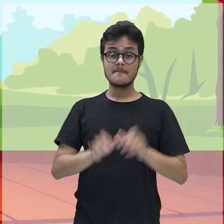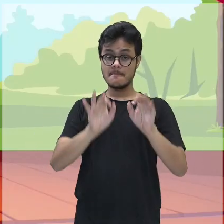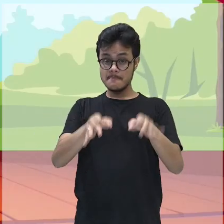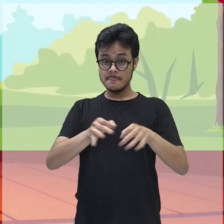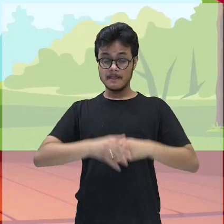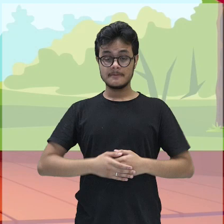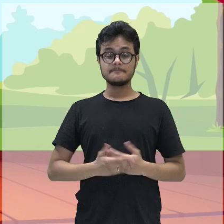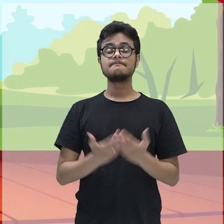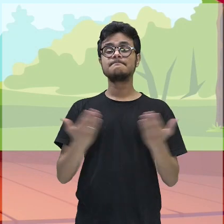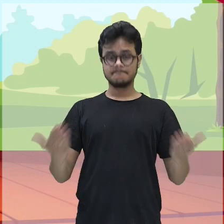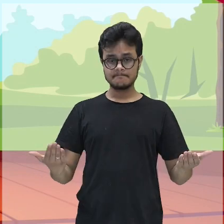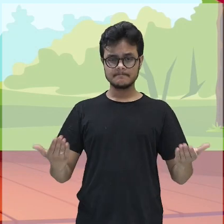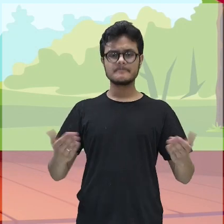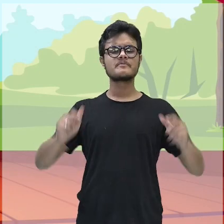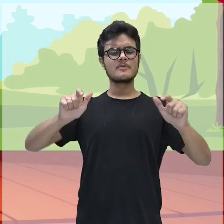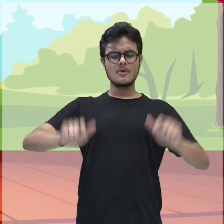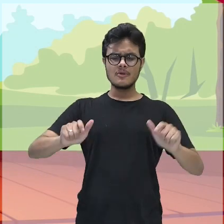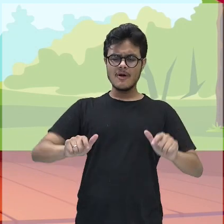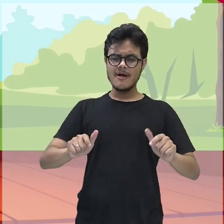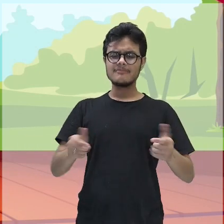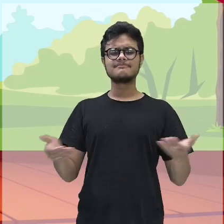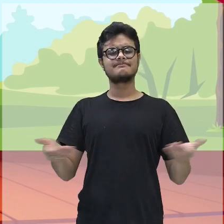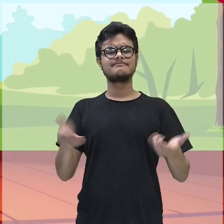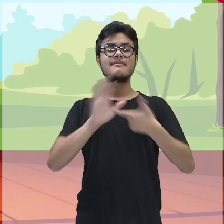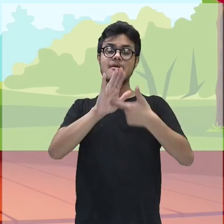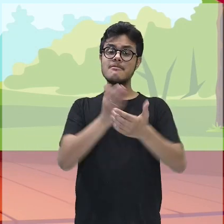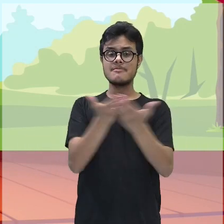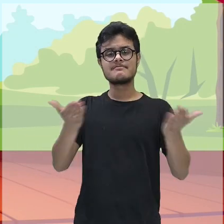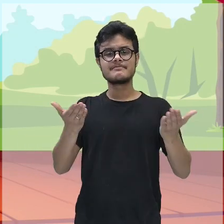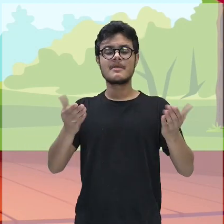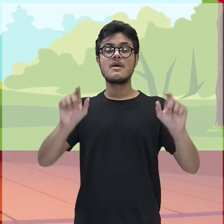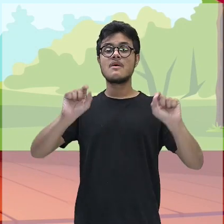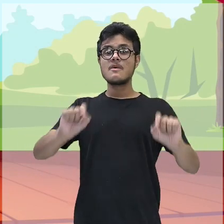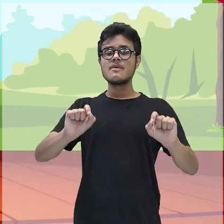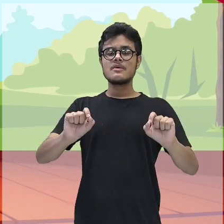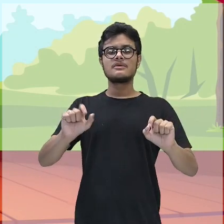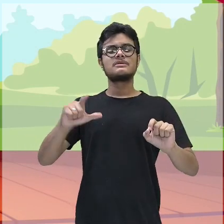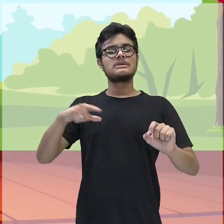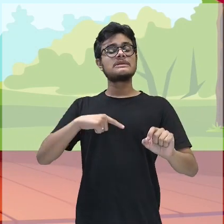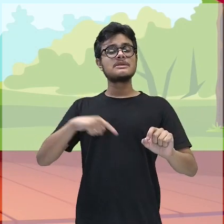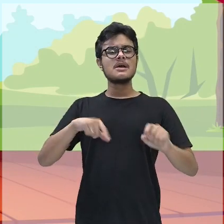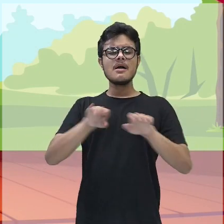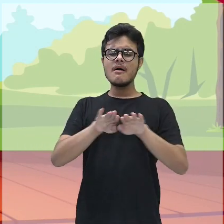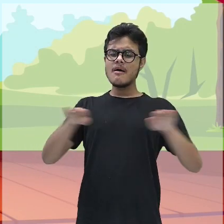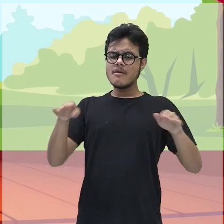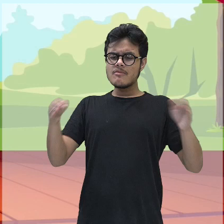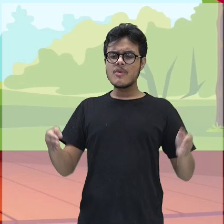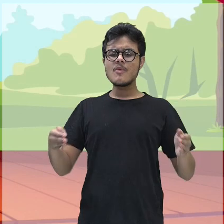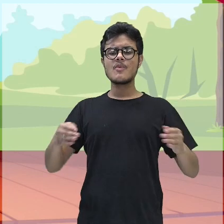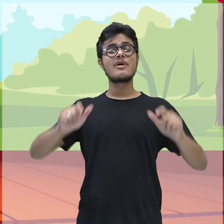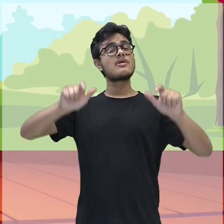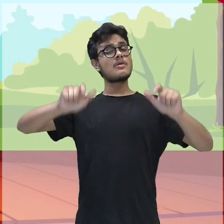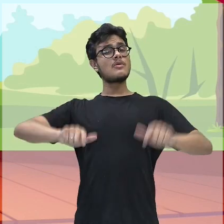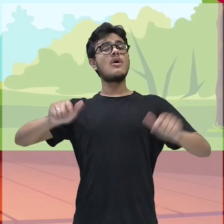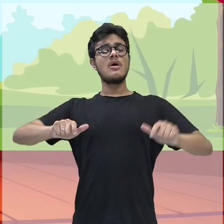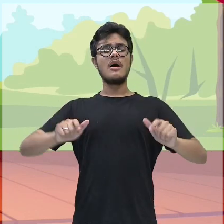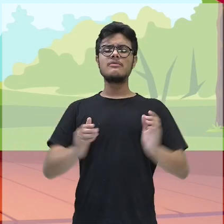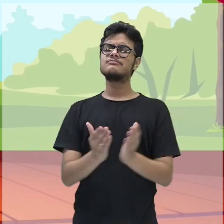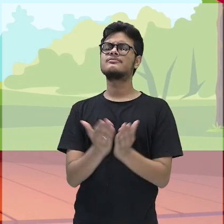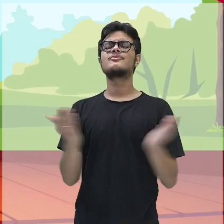Então, dentro deste cenário que nós estamos apresentando aqui para vocês, que compõe o quê? Aonde vai ser passado